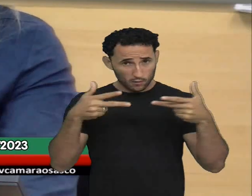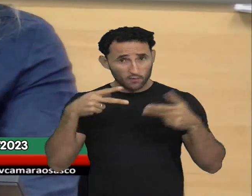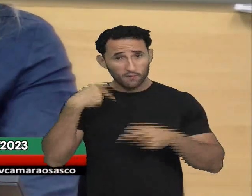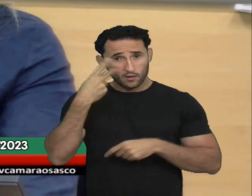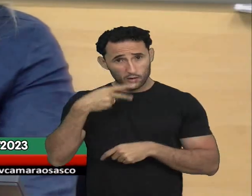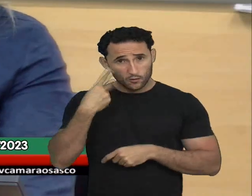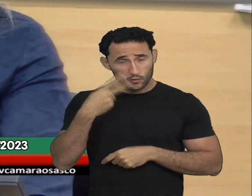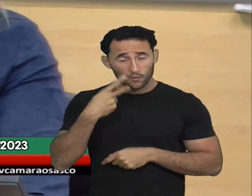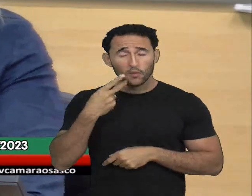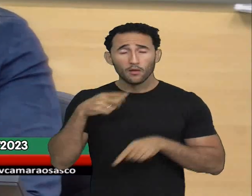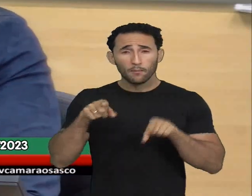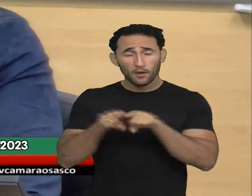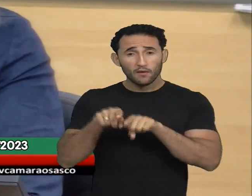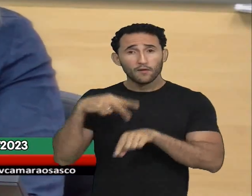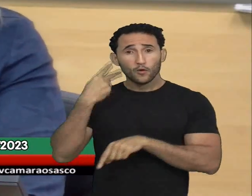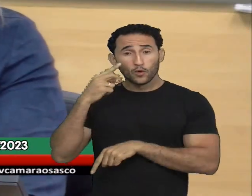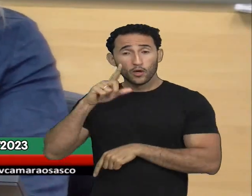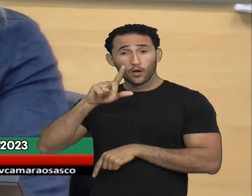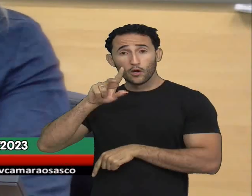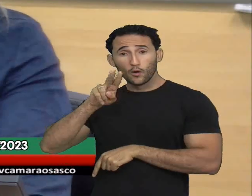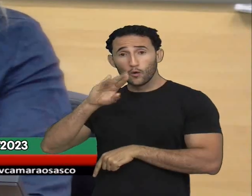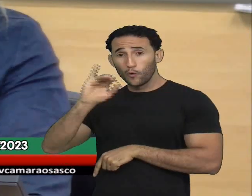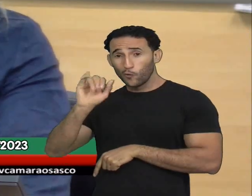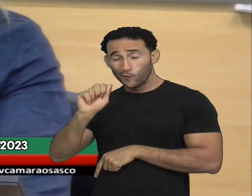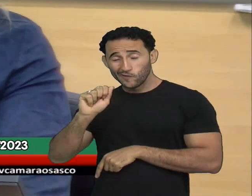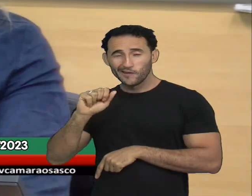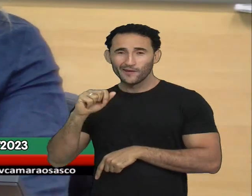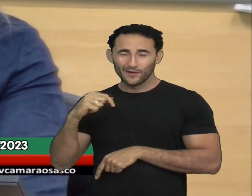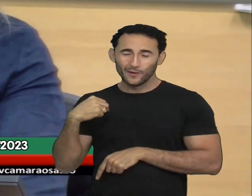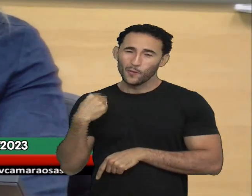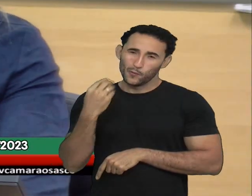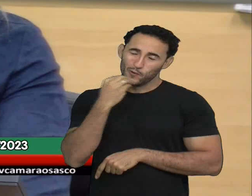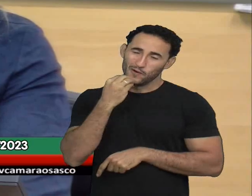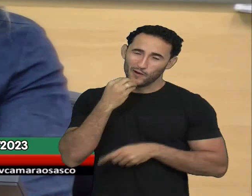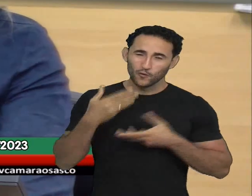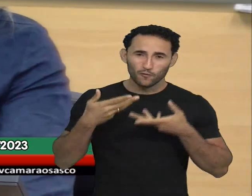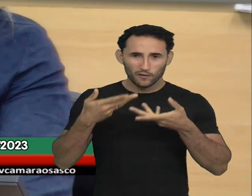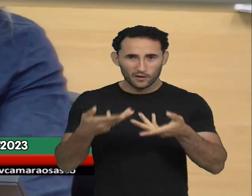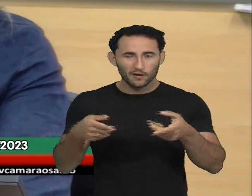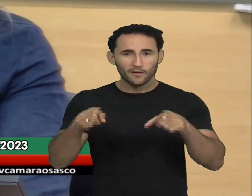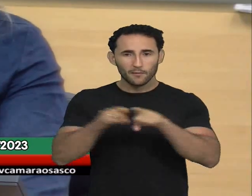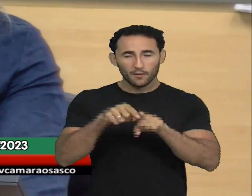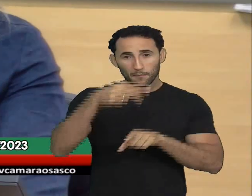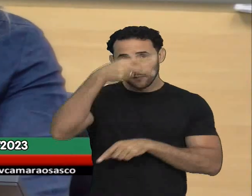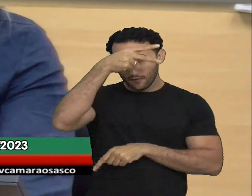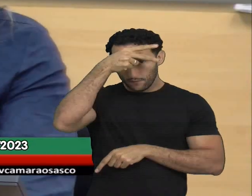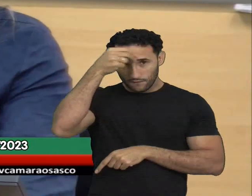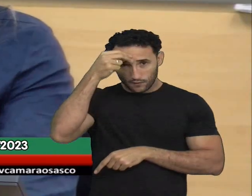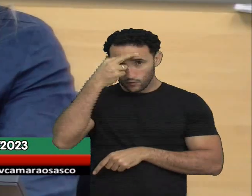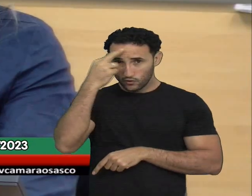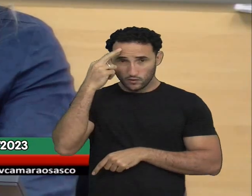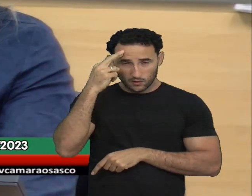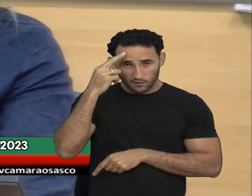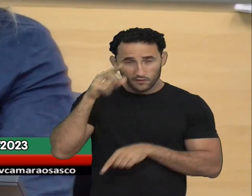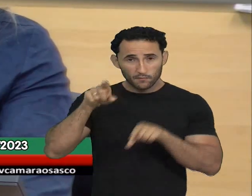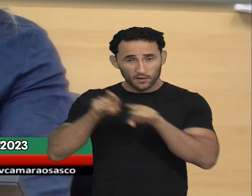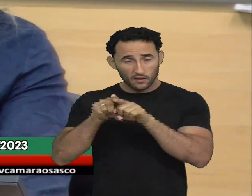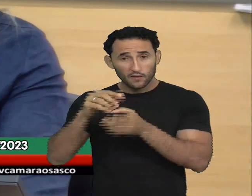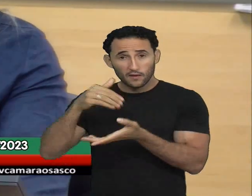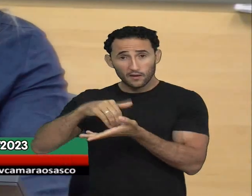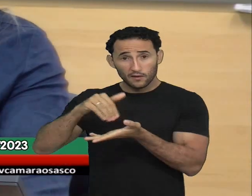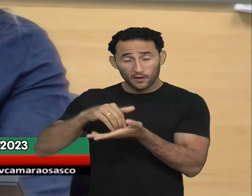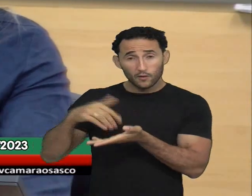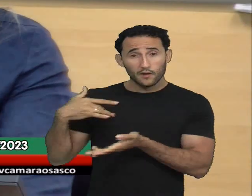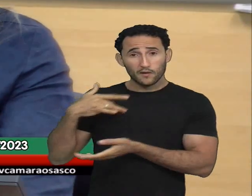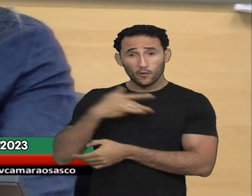vereadores, a Lúcia, principalmente, né, que nos convidou, ao nosso prefeito Rogério Lins, ao nosso secretário da Saúde, doutor Fernando